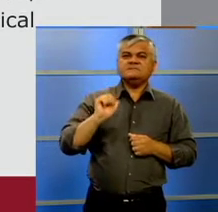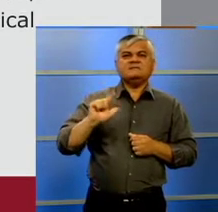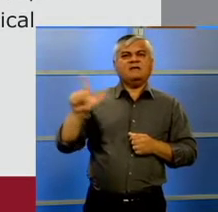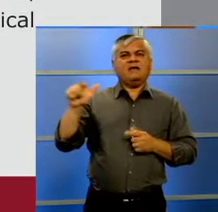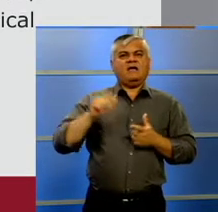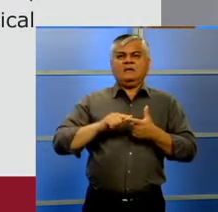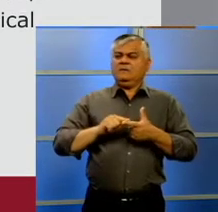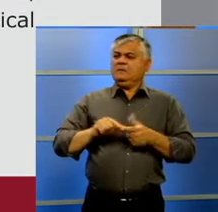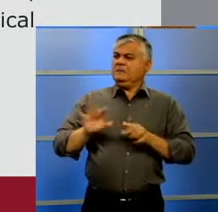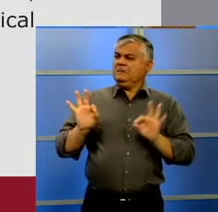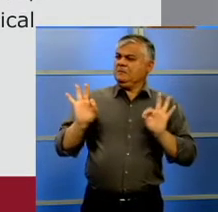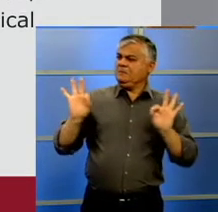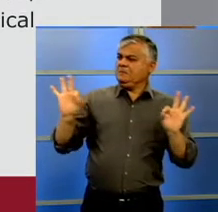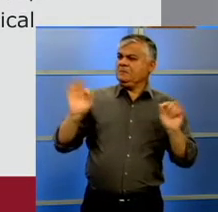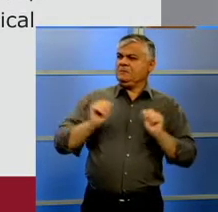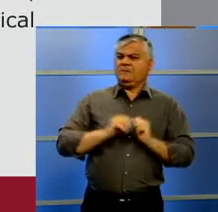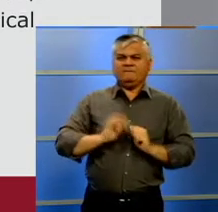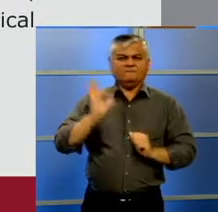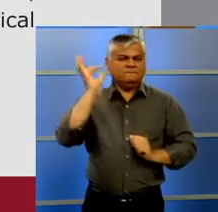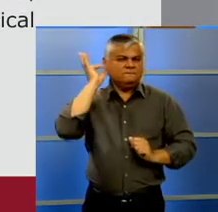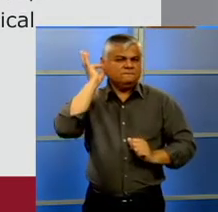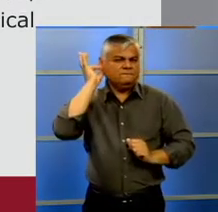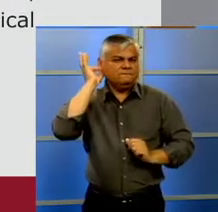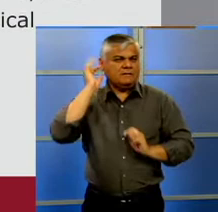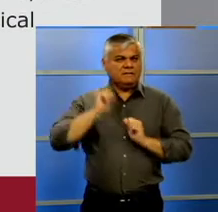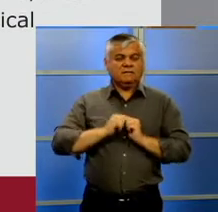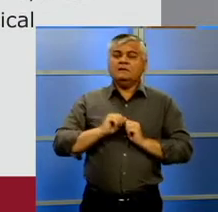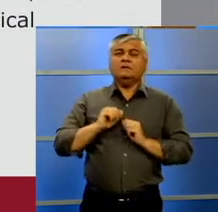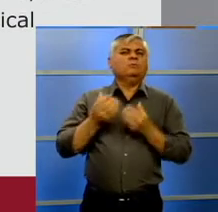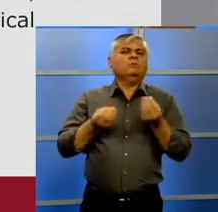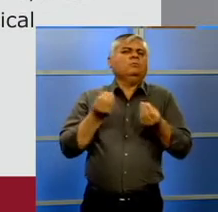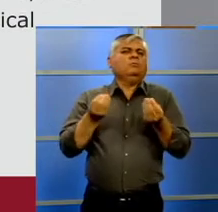que ele é excelente, ou seja, especial para nós.